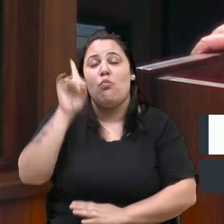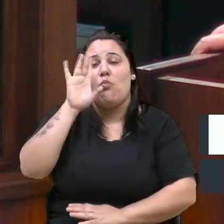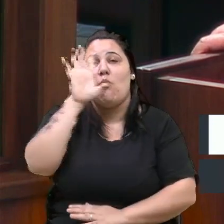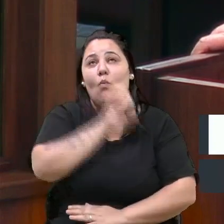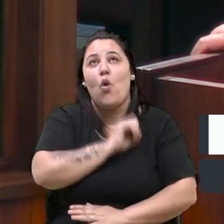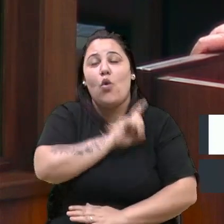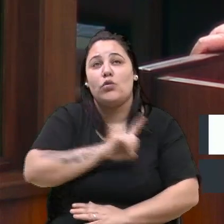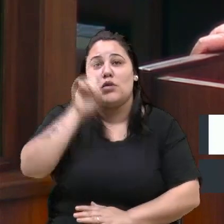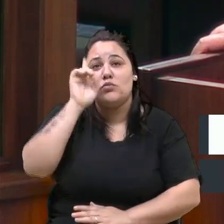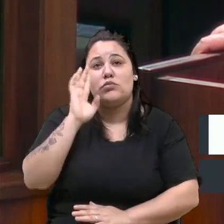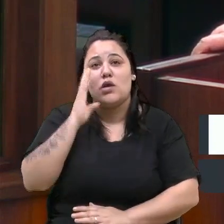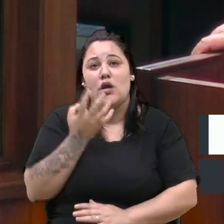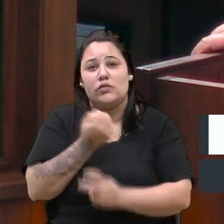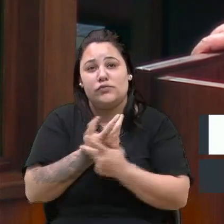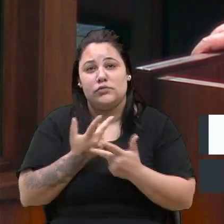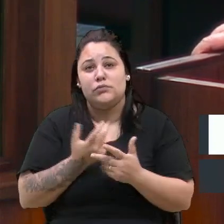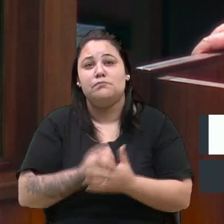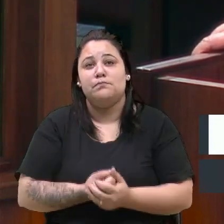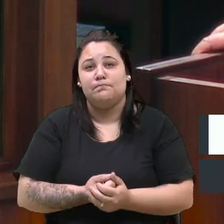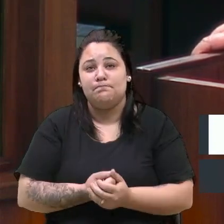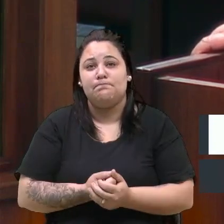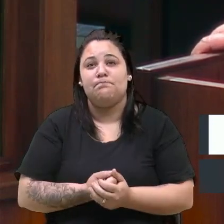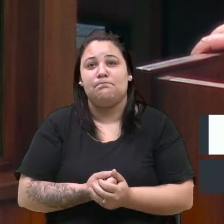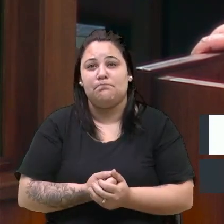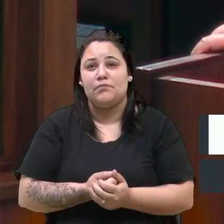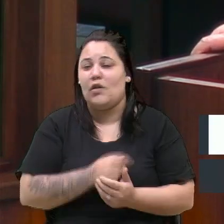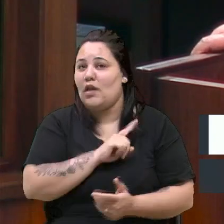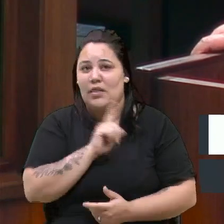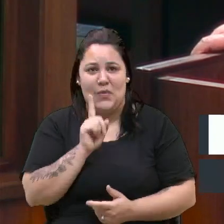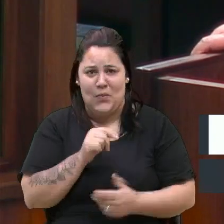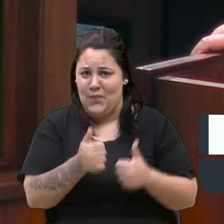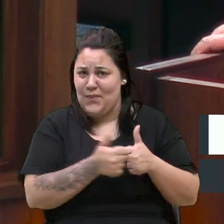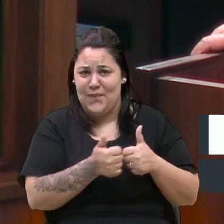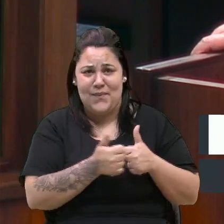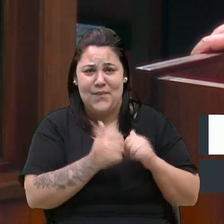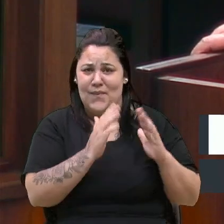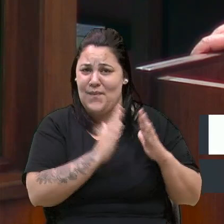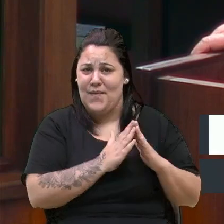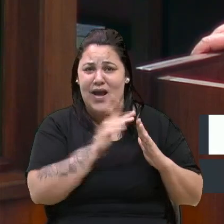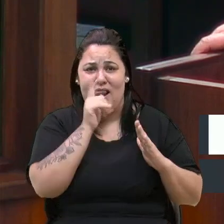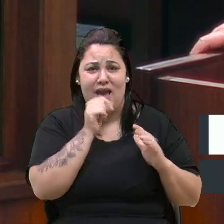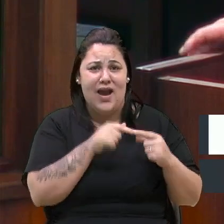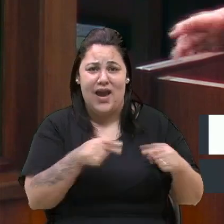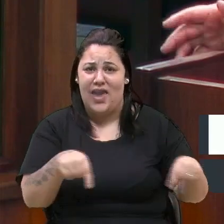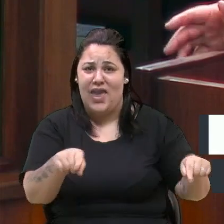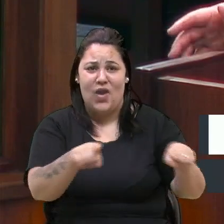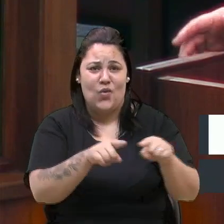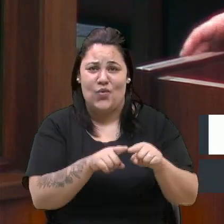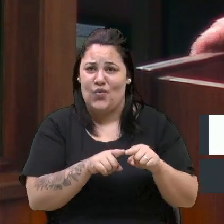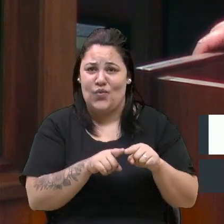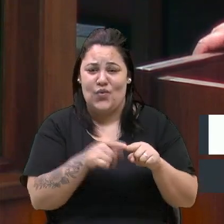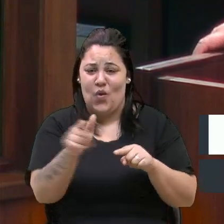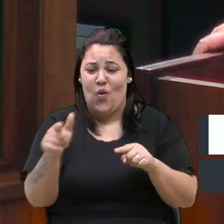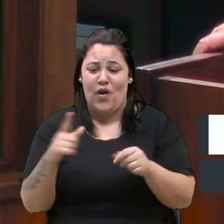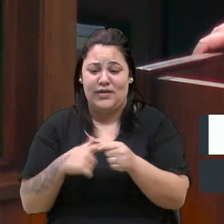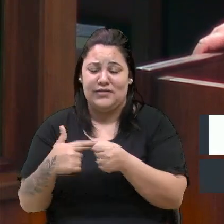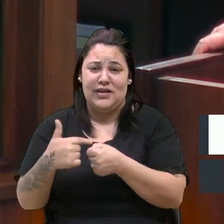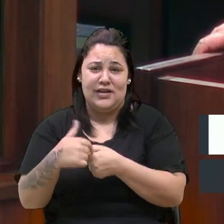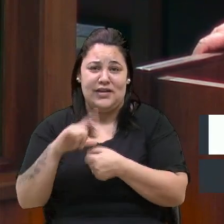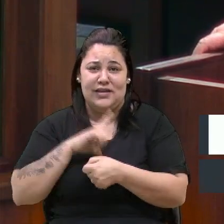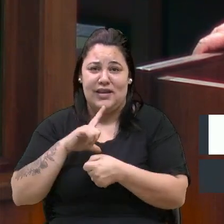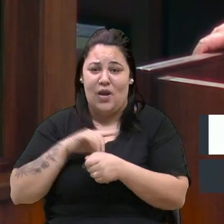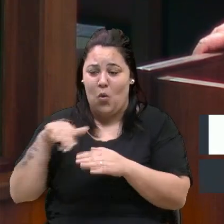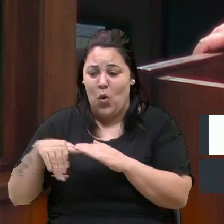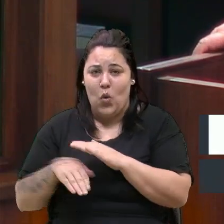não moram lá no Caí, não moram lá em Feliz, num lugar baixo,